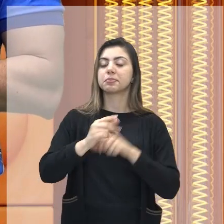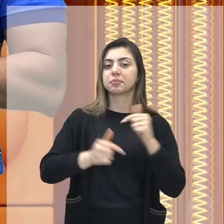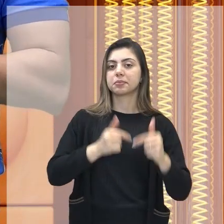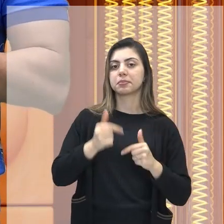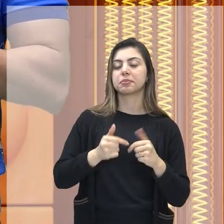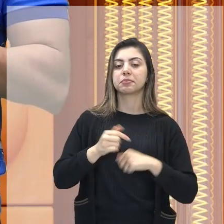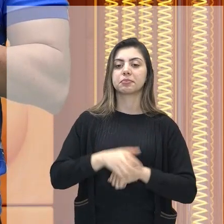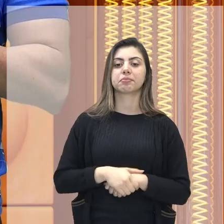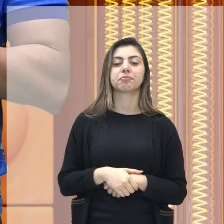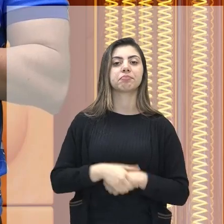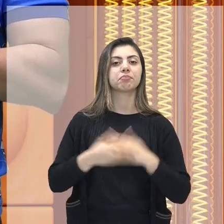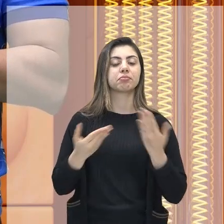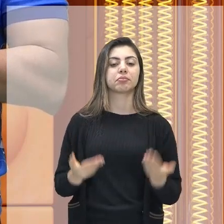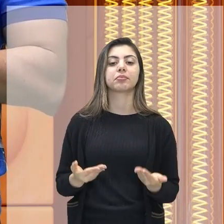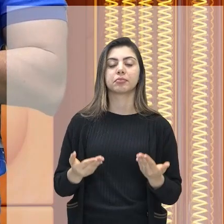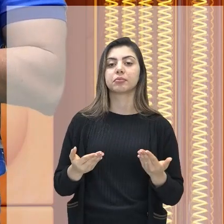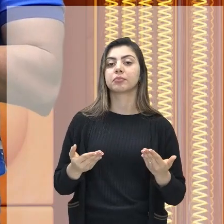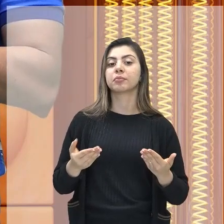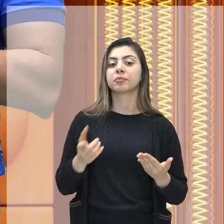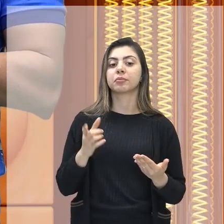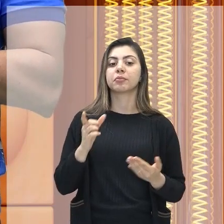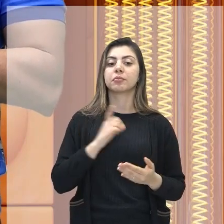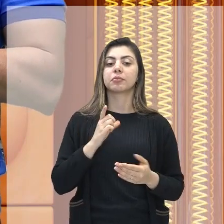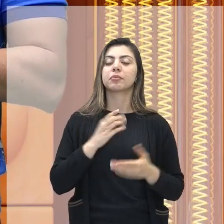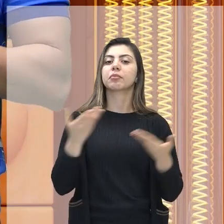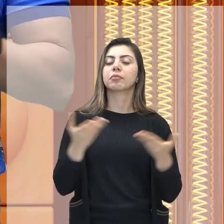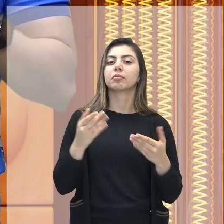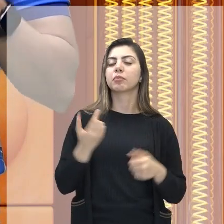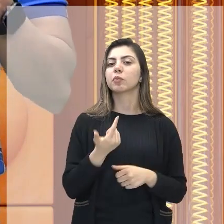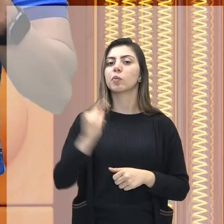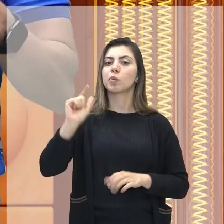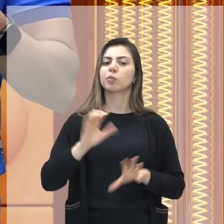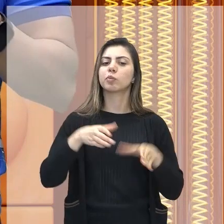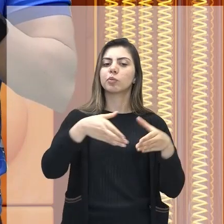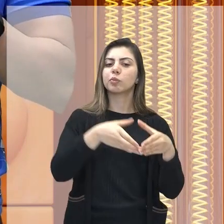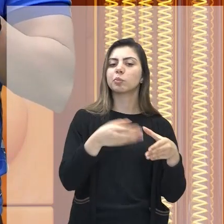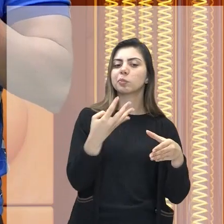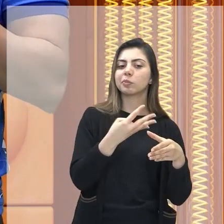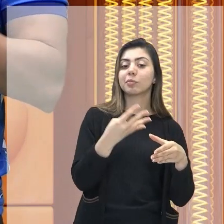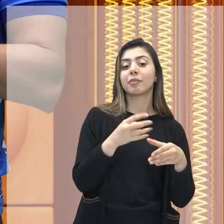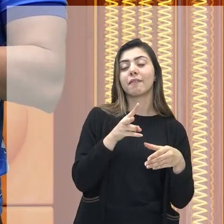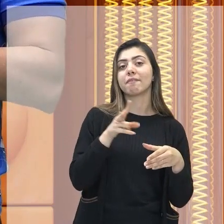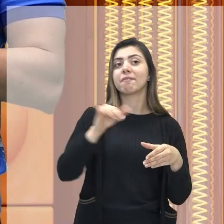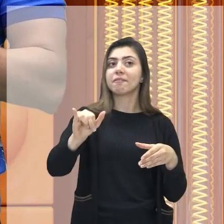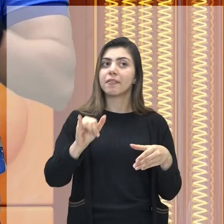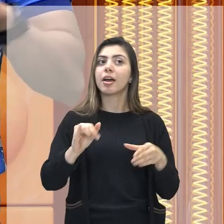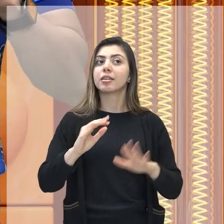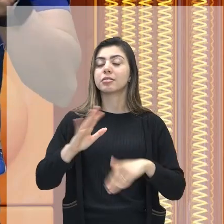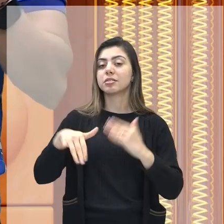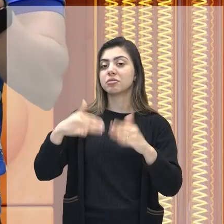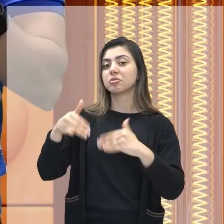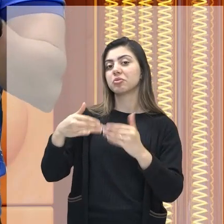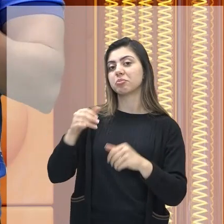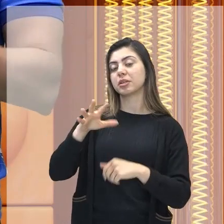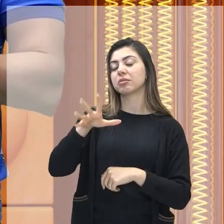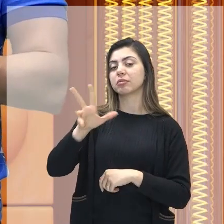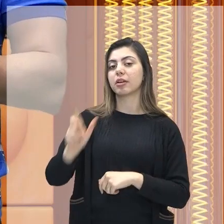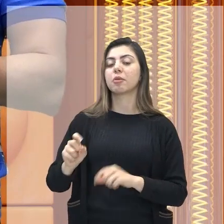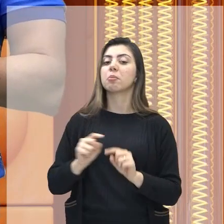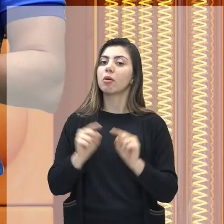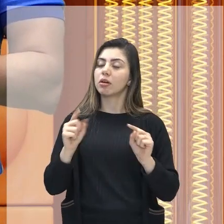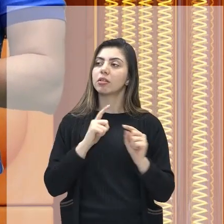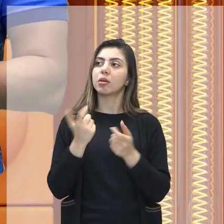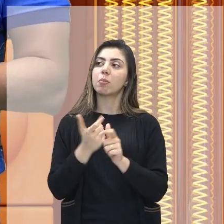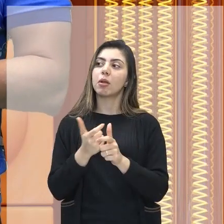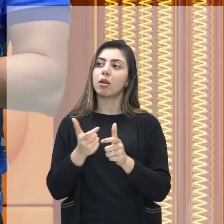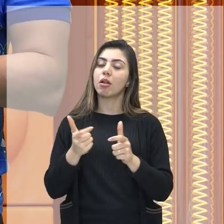africano. E aí a gente chega ao chamado setor quaternário, tá? Que ainda está em desenvolvimento ali na África, mas apresenta um certo